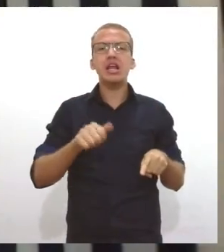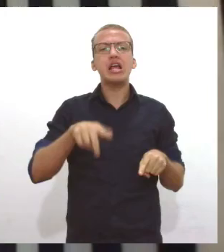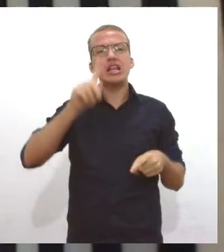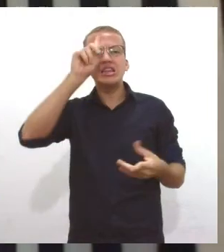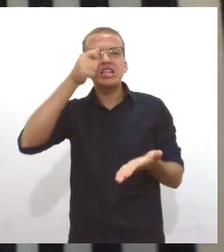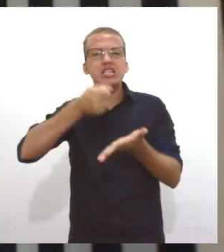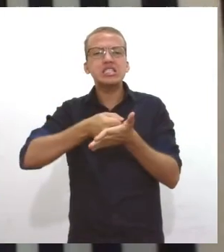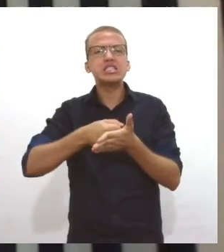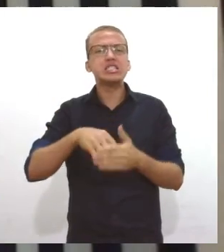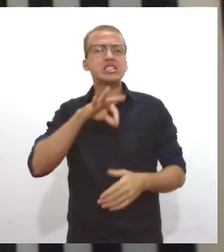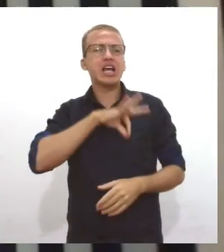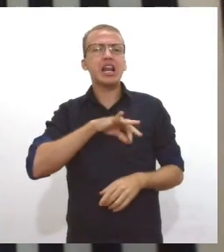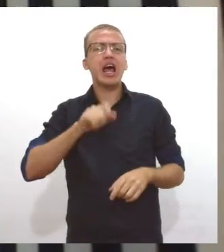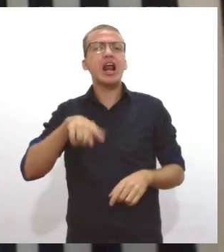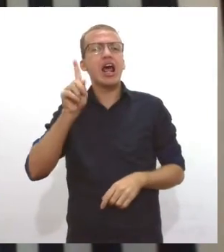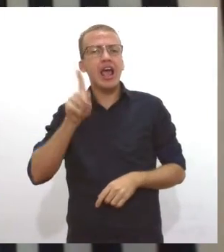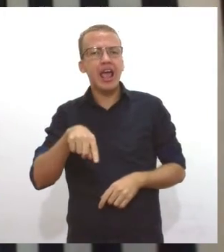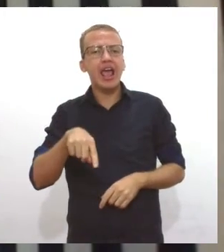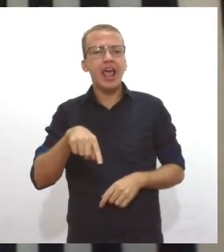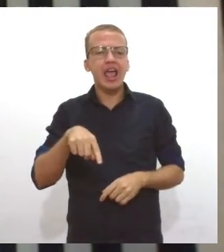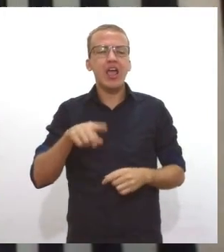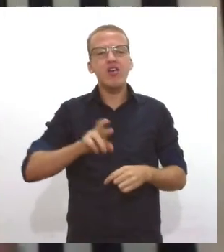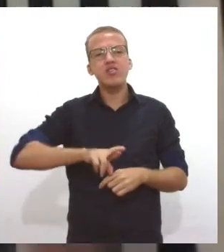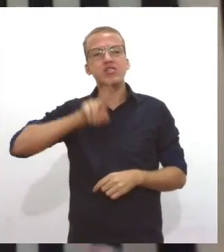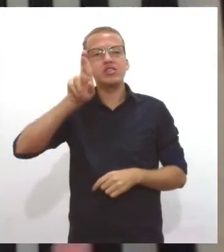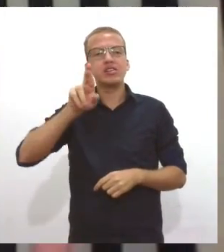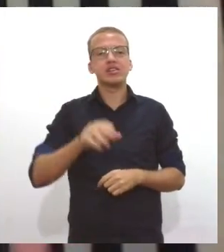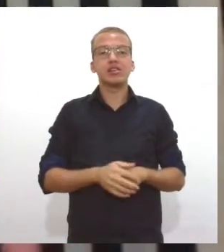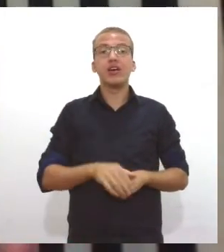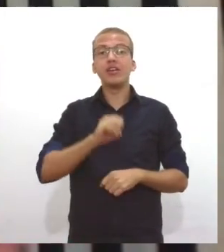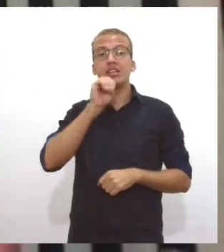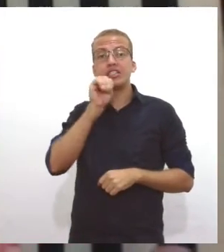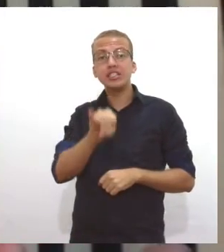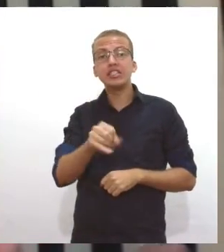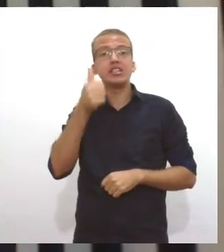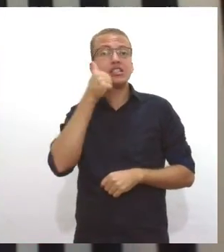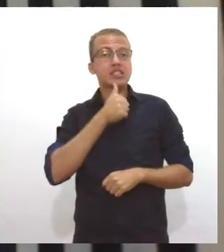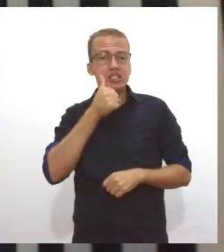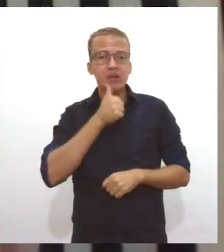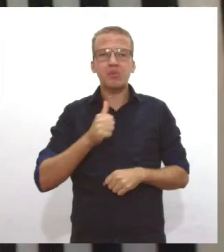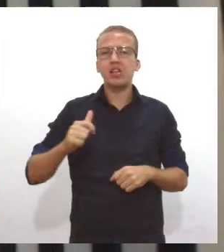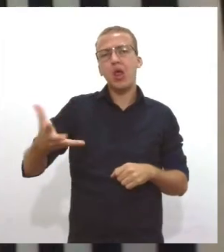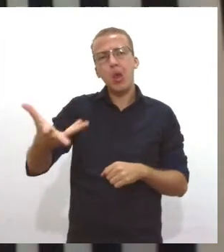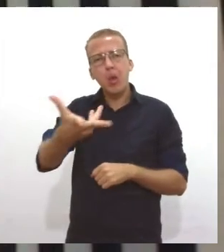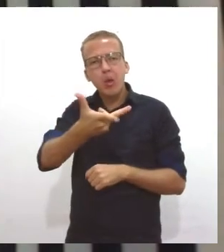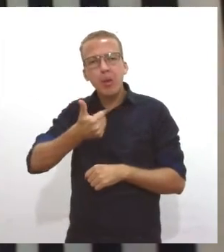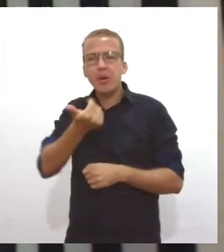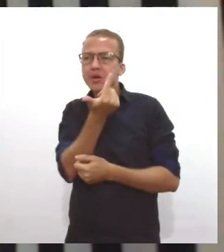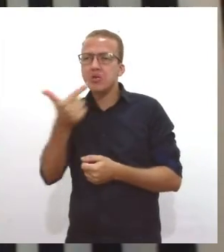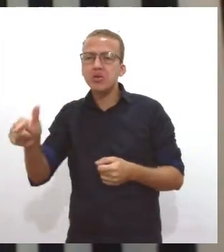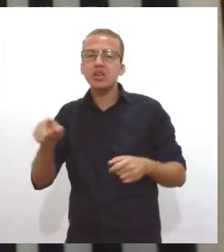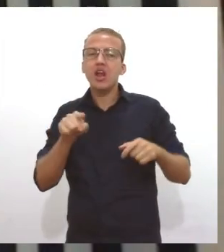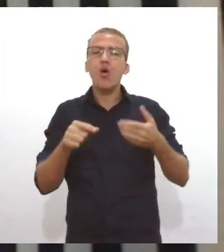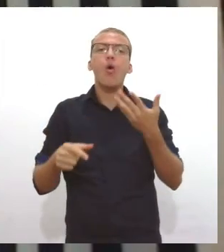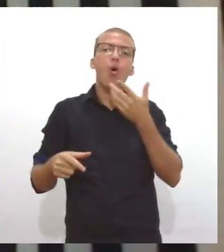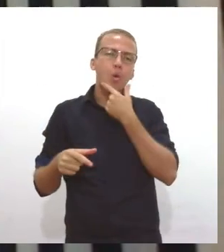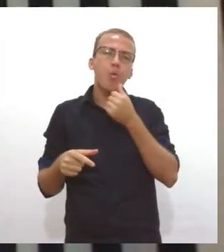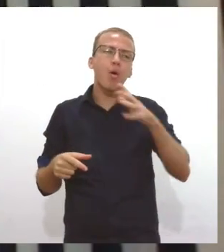porque se uma mulher não desenvolveu o trabalho com a mesma competência de do que um homem porque que ela tinha que ganhar igual